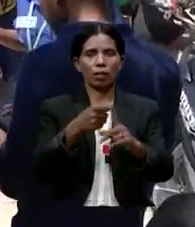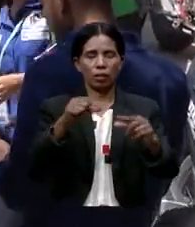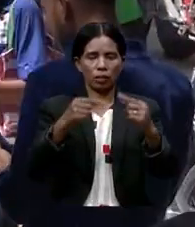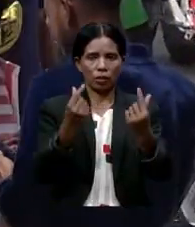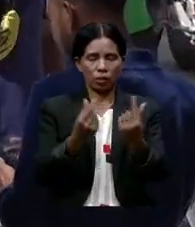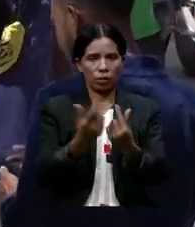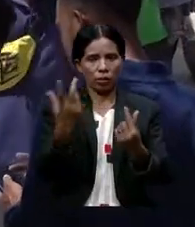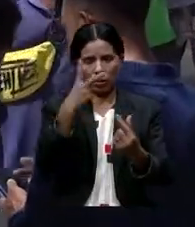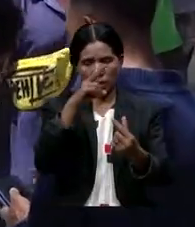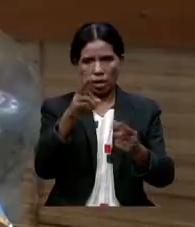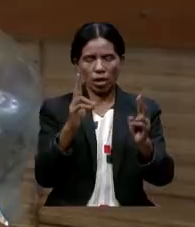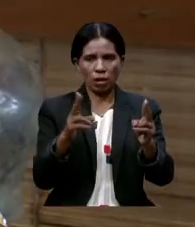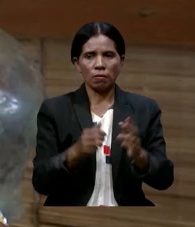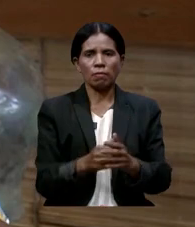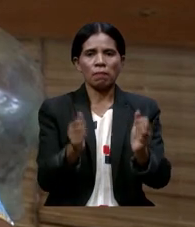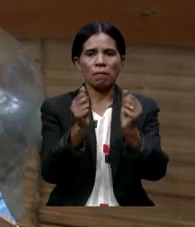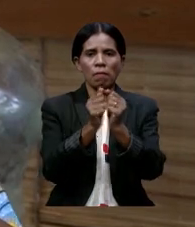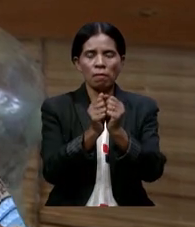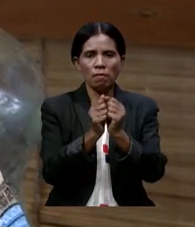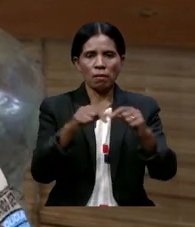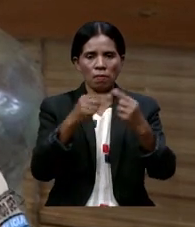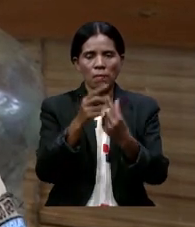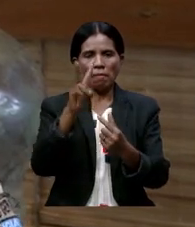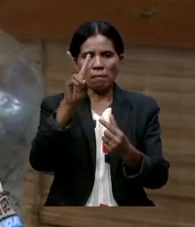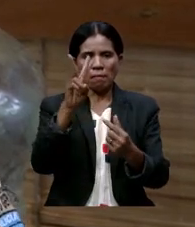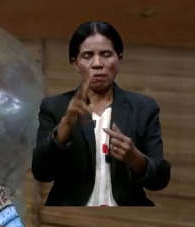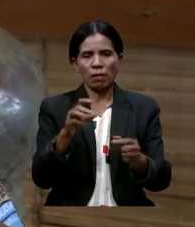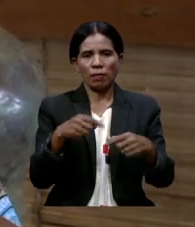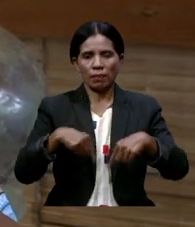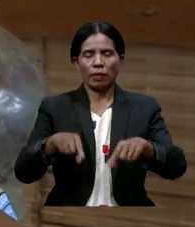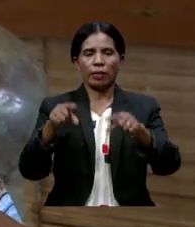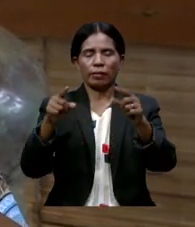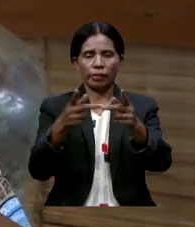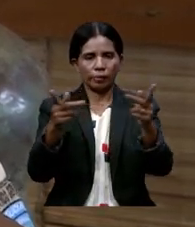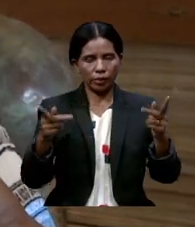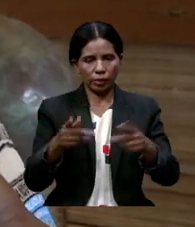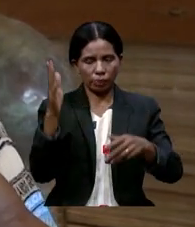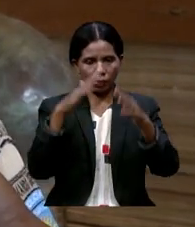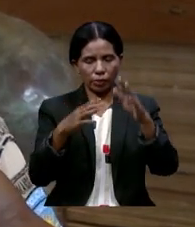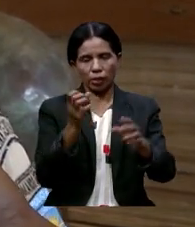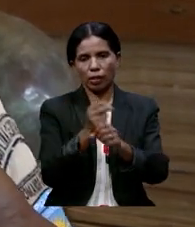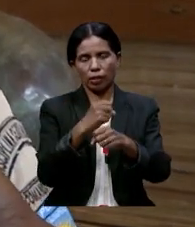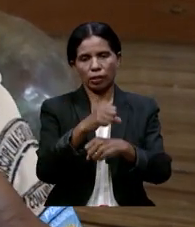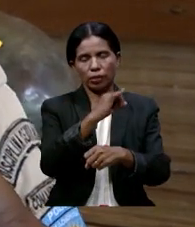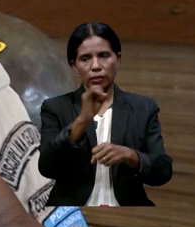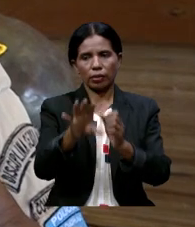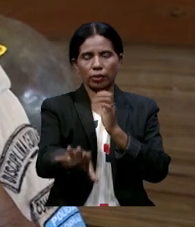mergulhador. Leva uma que roca dessa equipa ruana, ba que desse até acontecimentos de halo busca. Hodi